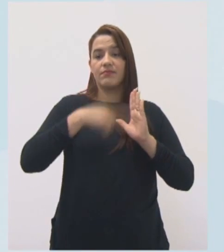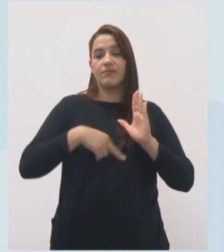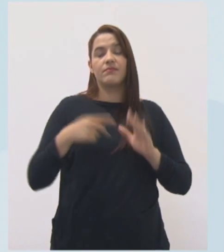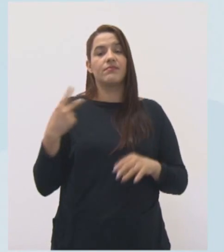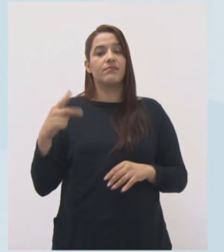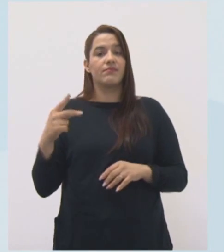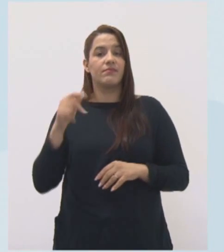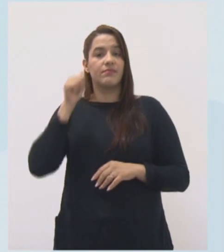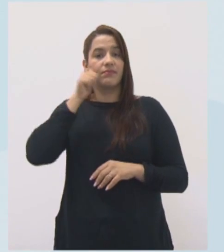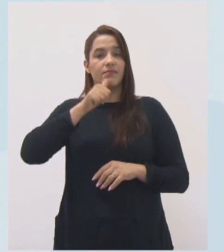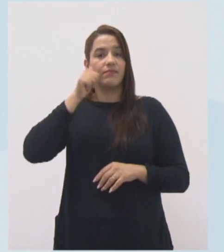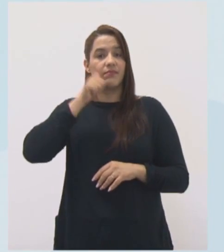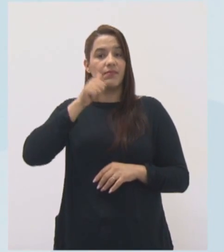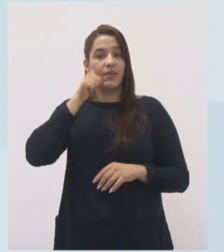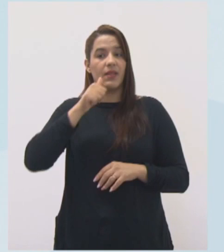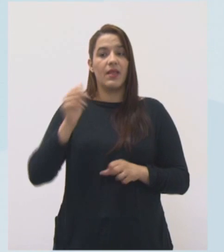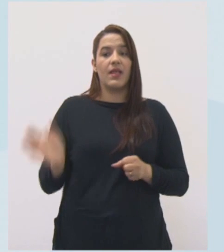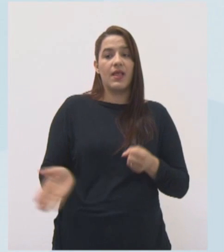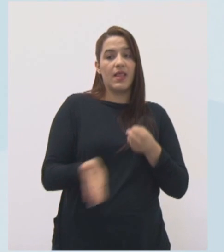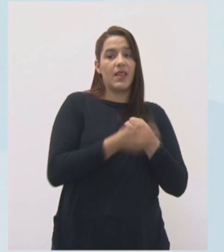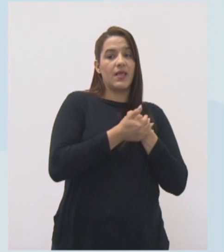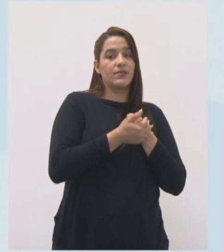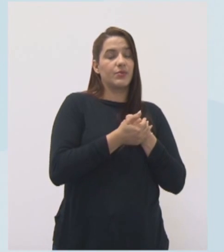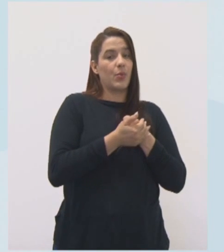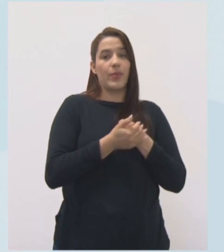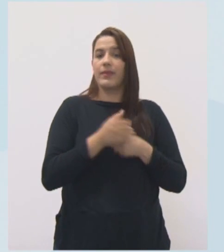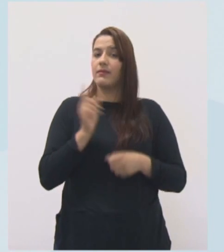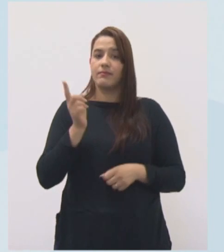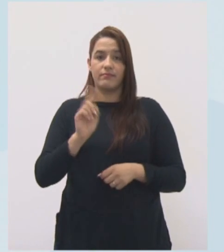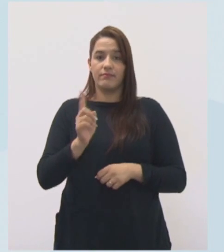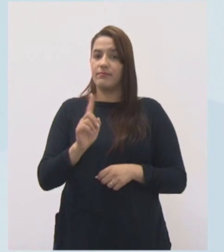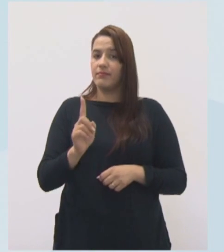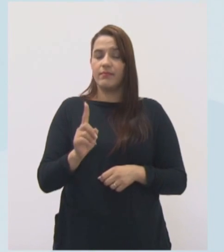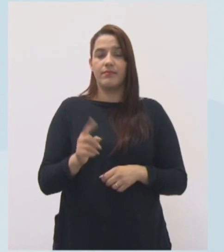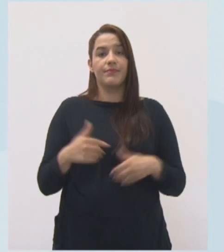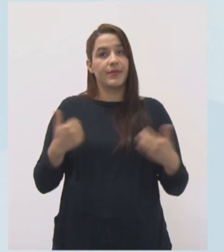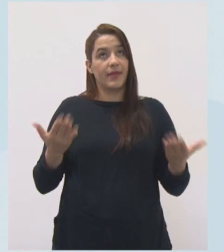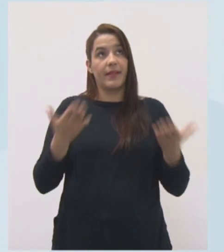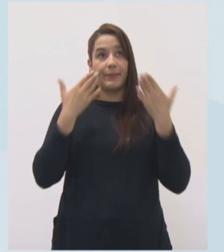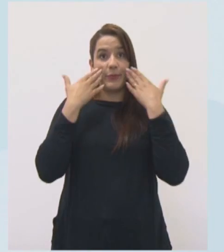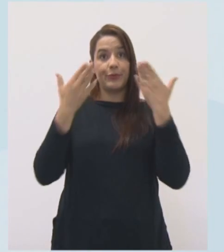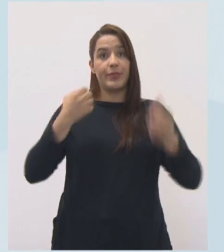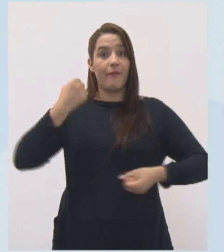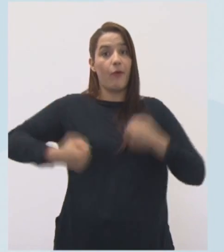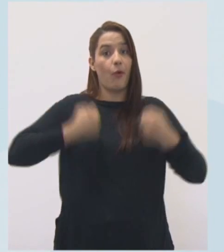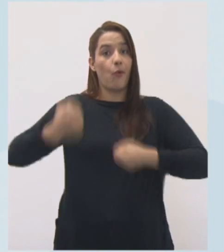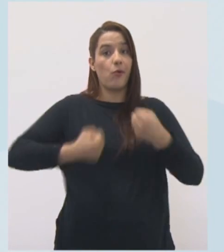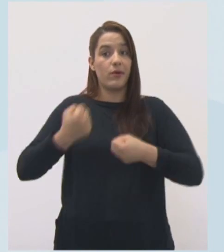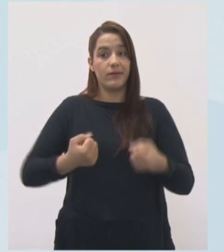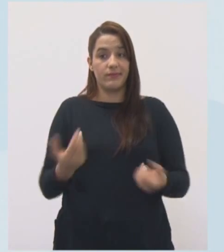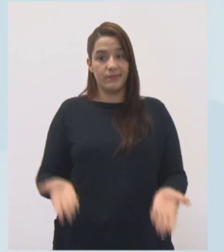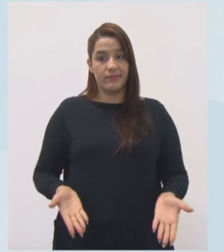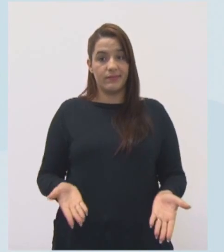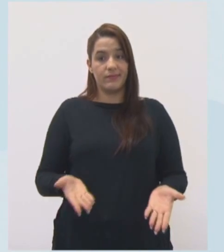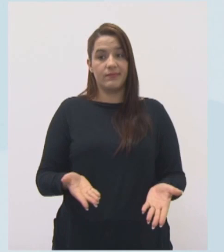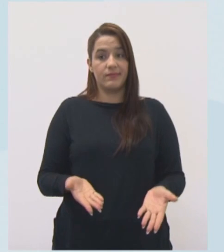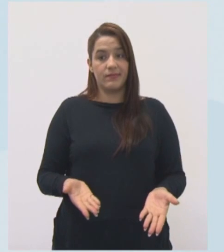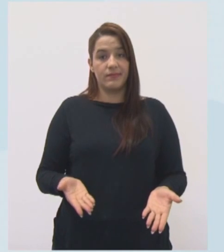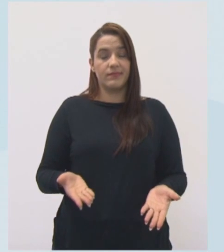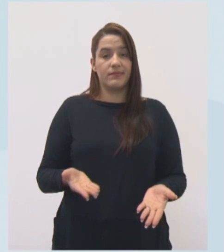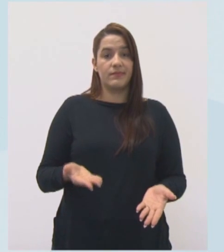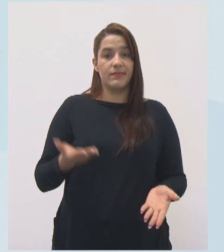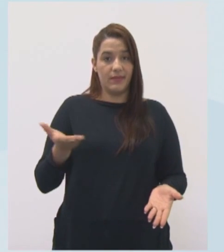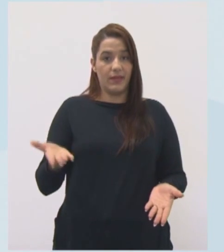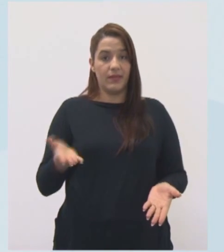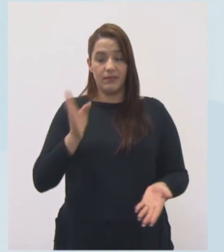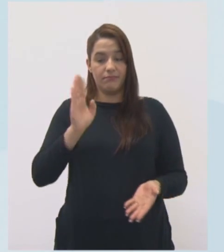ela não estava escondendo o seu entusiasmo. Não. De jeito nenhum. Se ela estivesse escondendo seu entusiasmo, ela não teria seguido